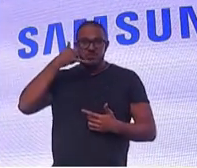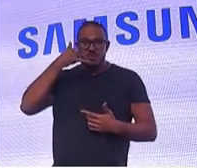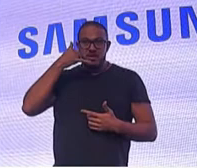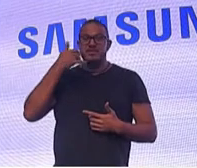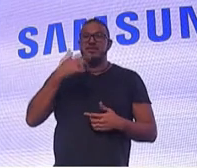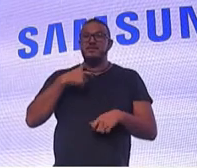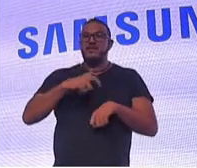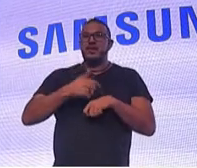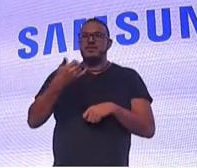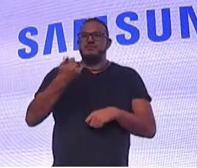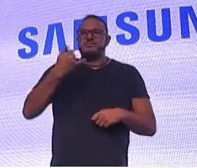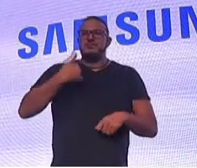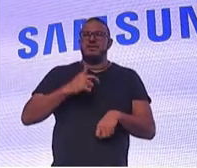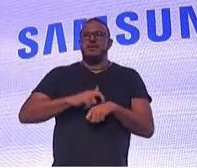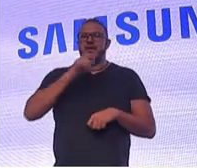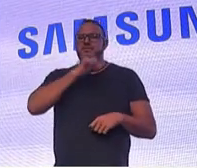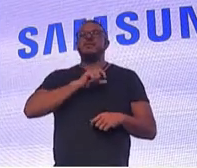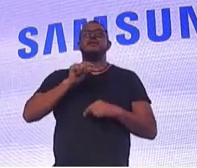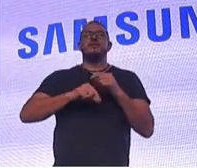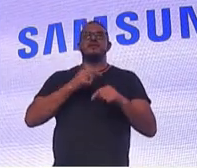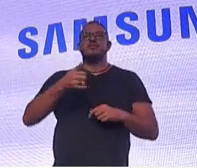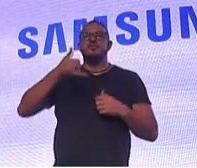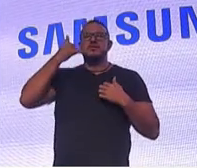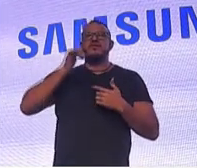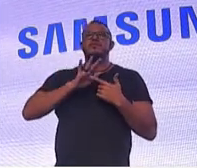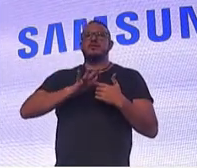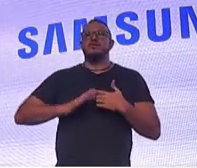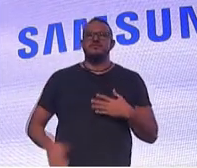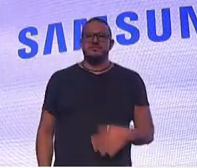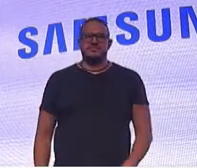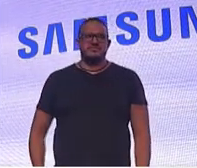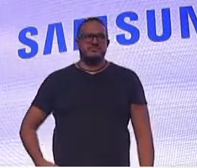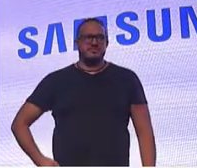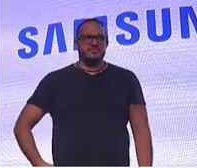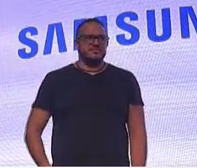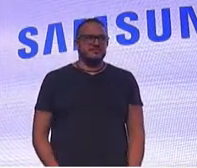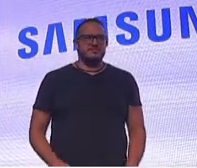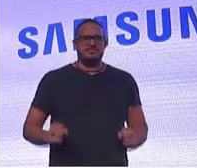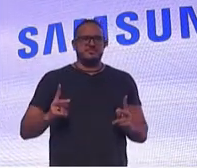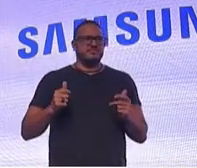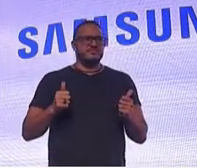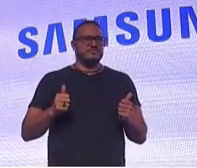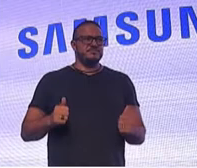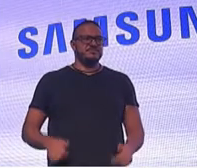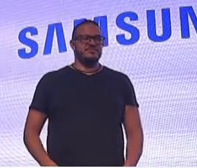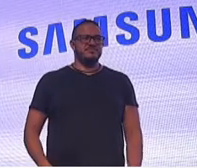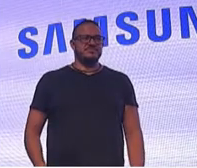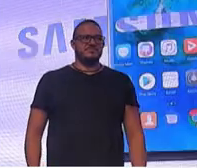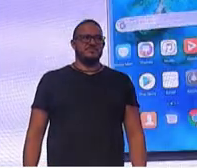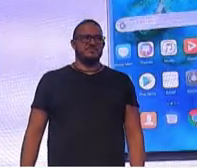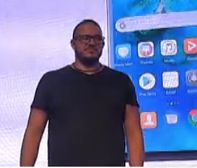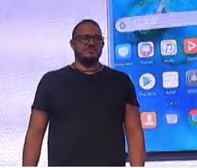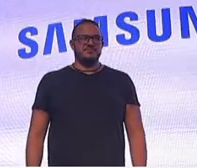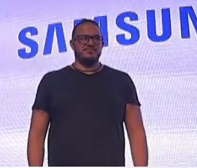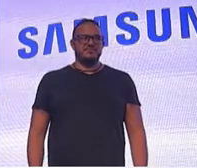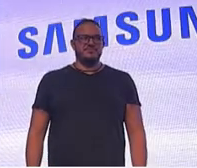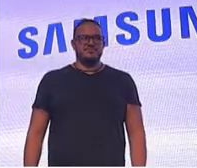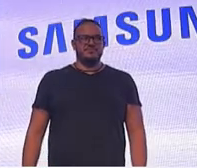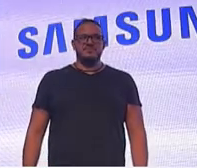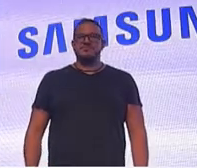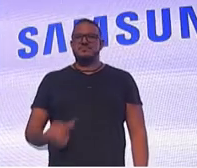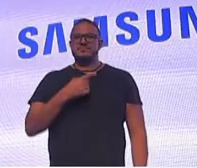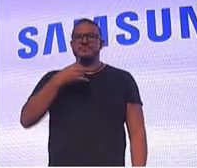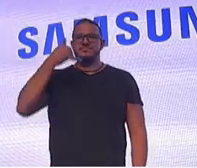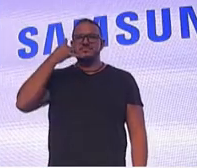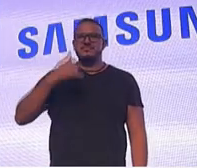falassem meio segundo. Que celular é esse que eu vou mostrar? Estão preparados? 1, 2, 3 e... Que celular é esse que